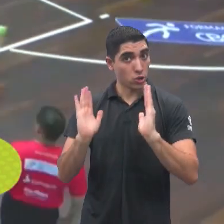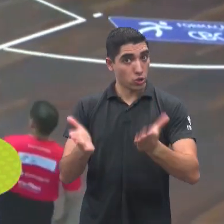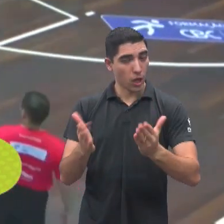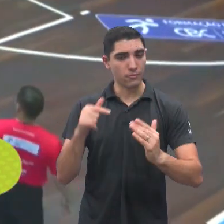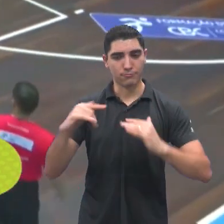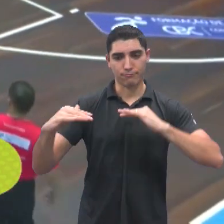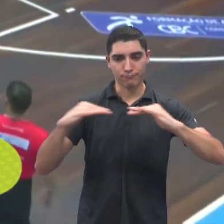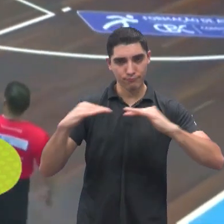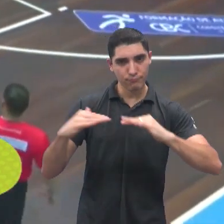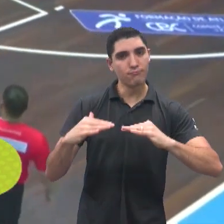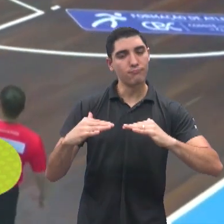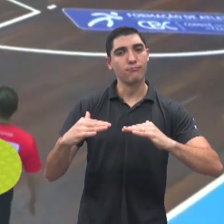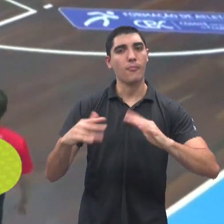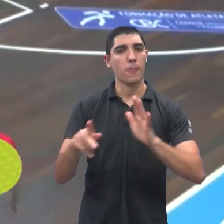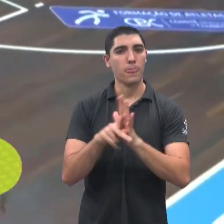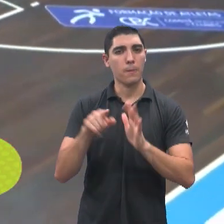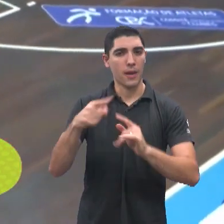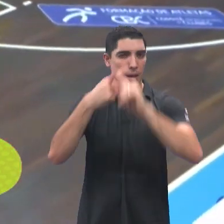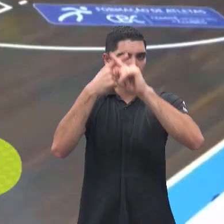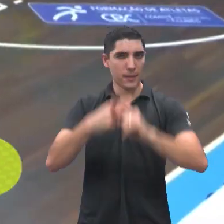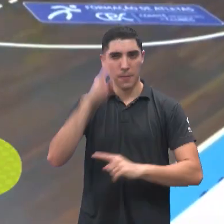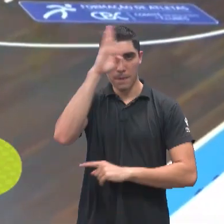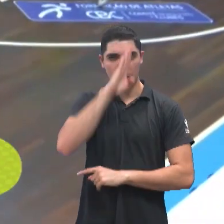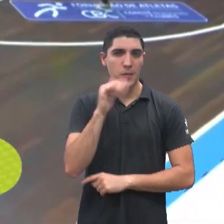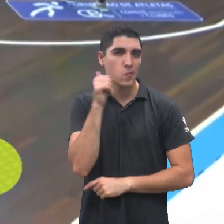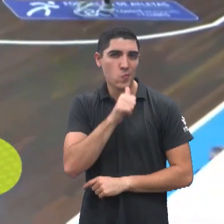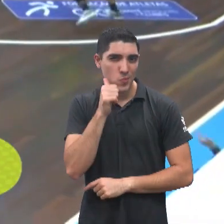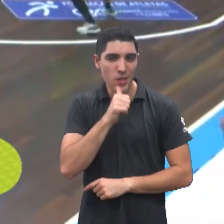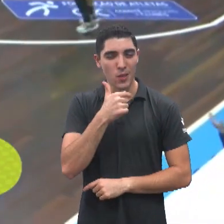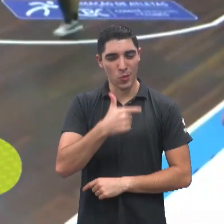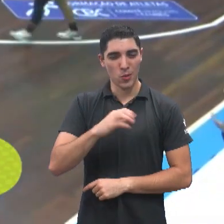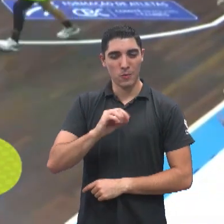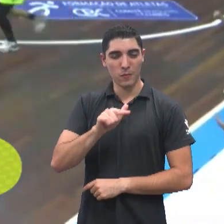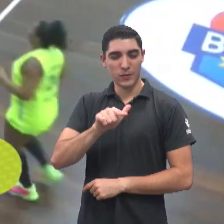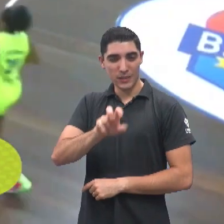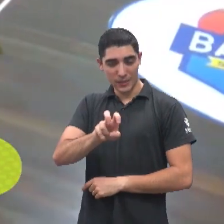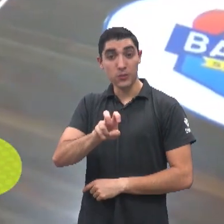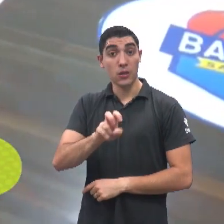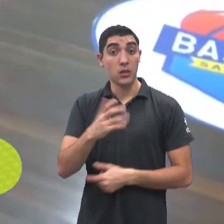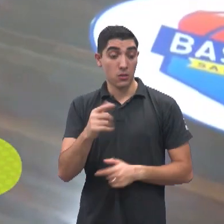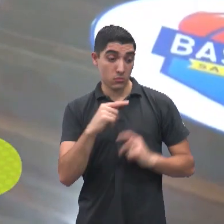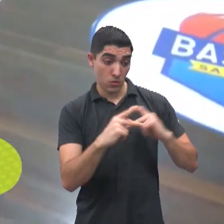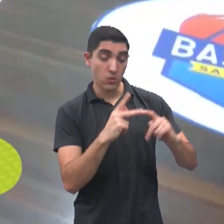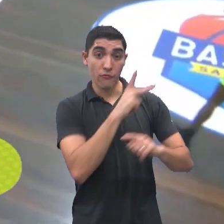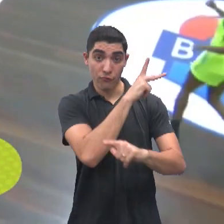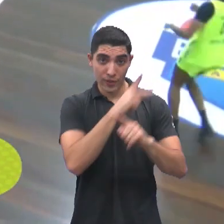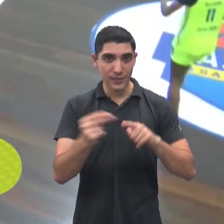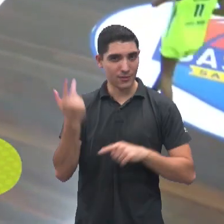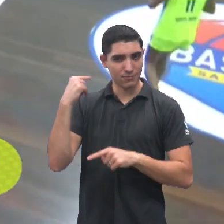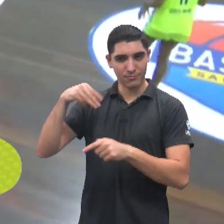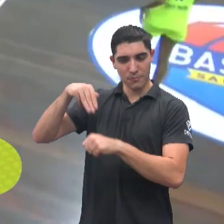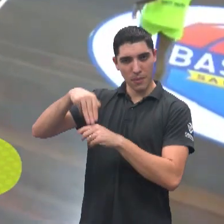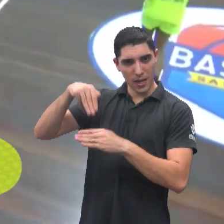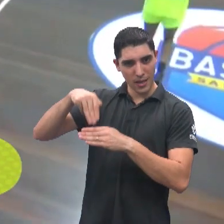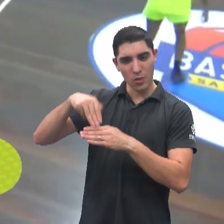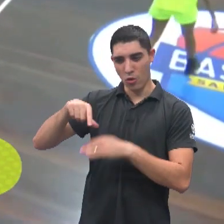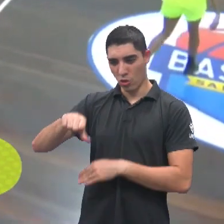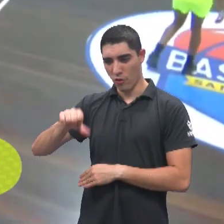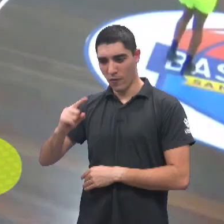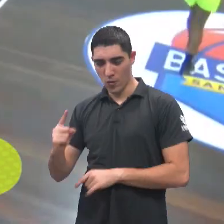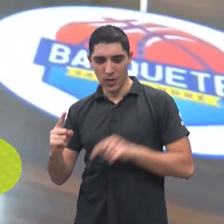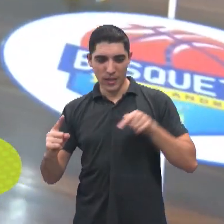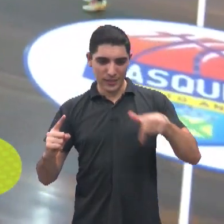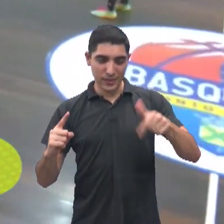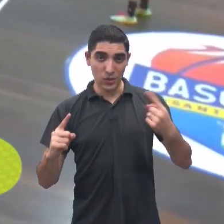da LBF, que é a Liga de Basquete Feminino 2025. O São José vinha de vitória contra o Maringá por 91-71 e o Santo André vinha